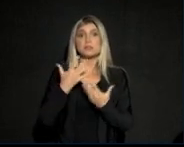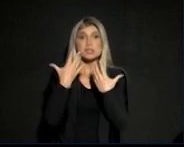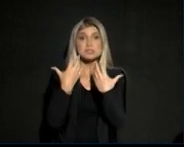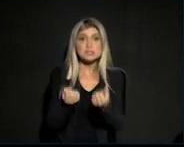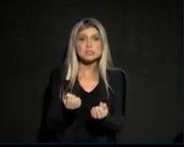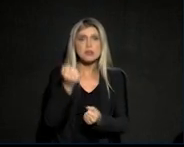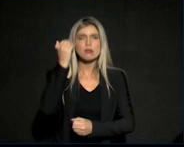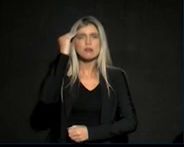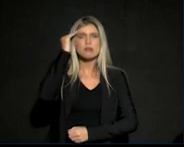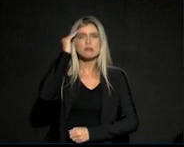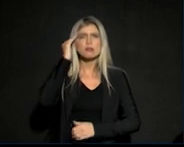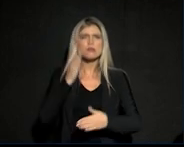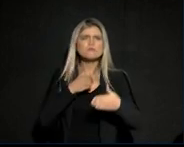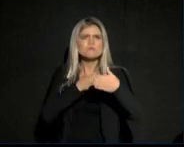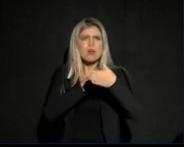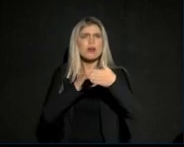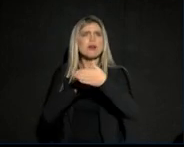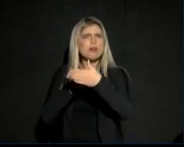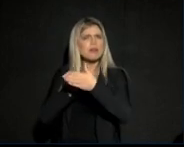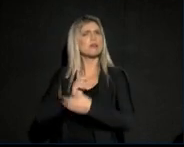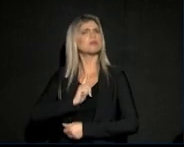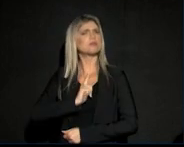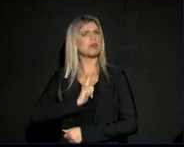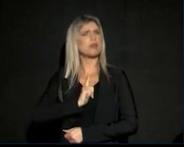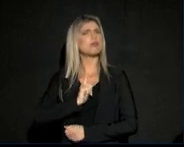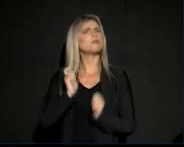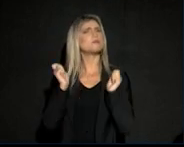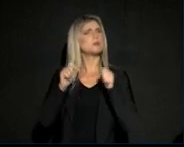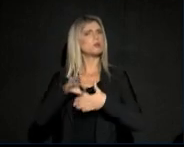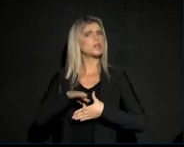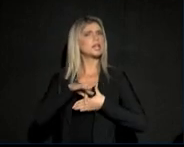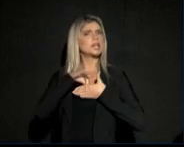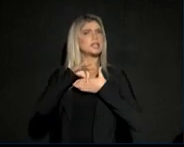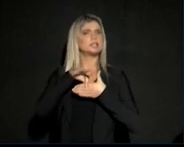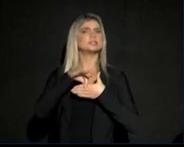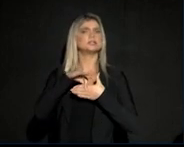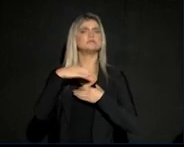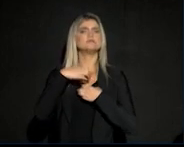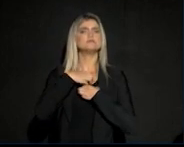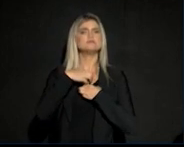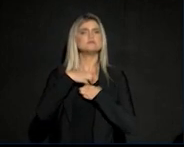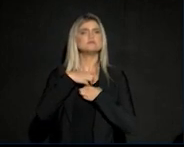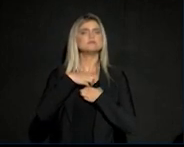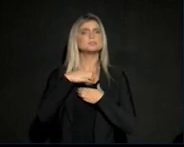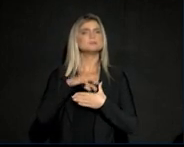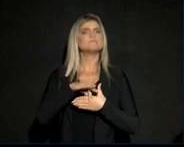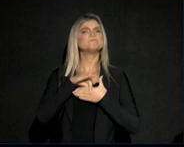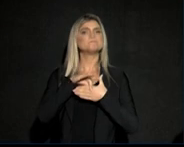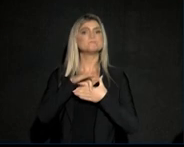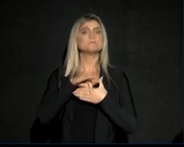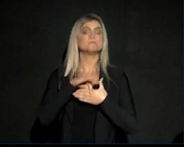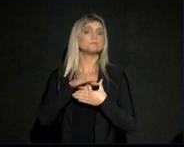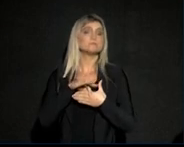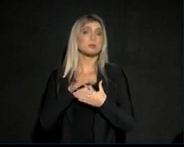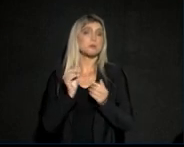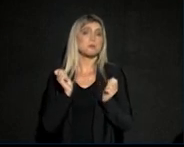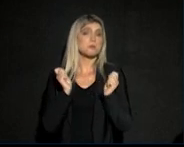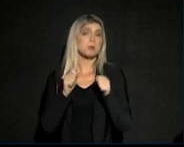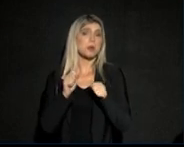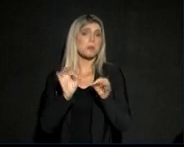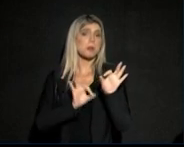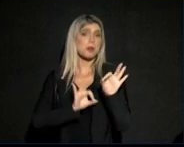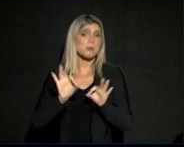principalmente é escalar em cargos de liderança uma vez que hoje elas se sentem vocacionados para isso é uma questão de